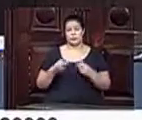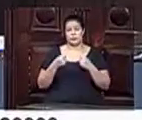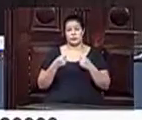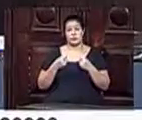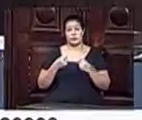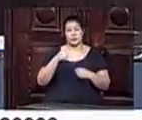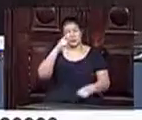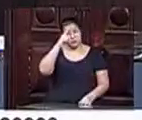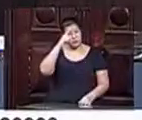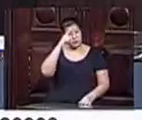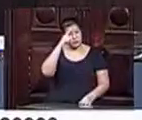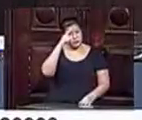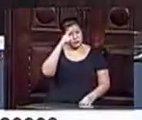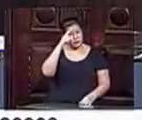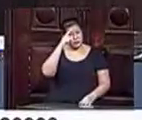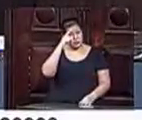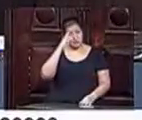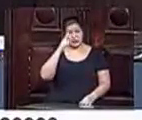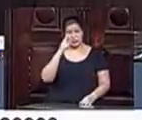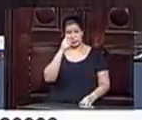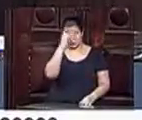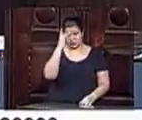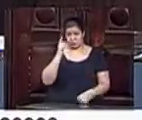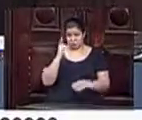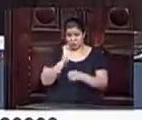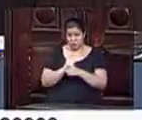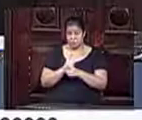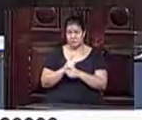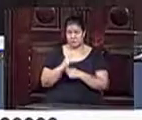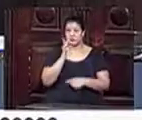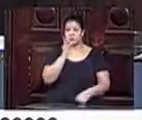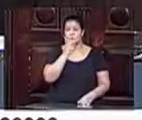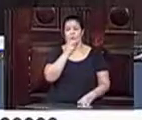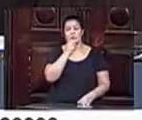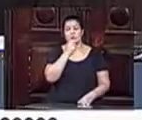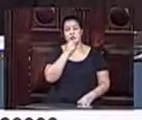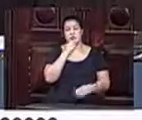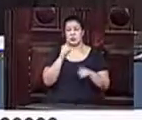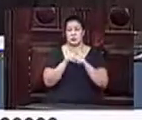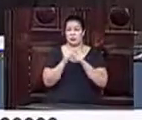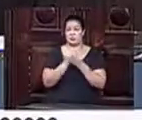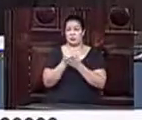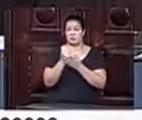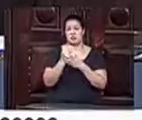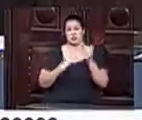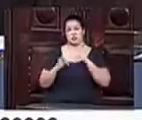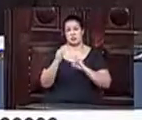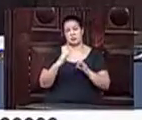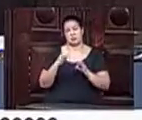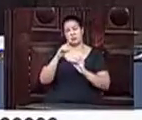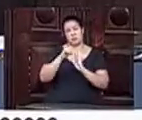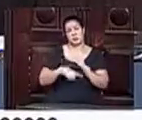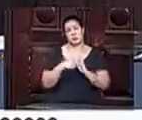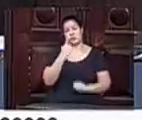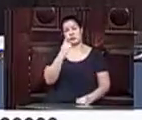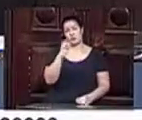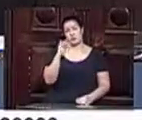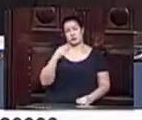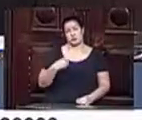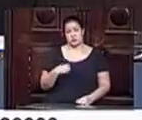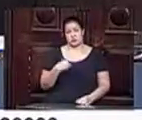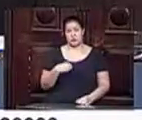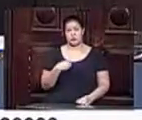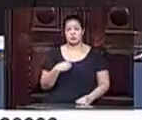dia que se perde em dar o diagnóstico, iniciar o tratamento, é menos um dia de vida. E